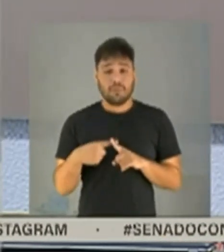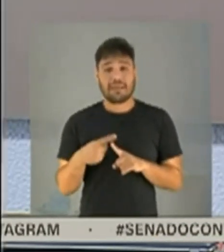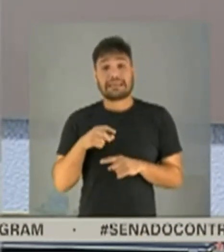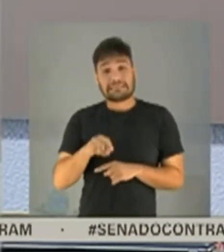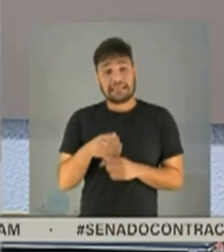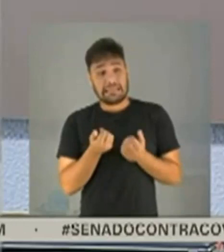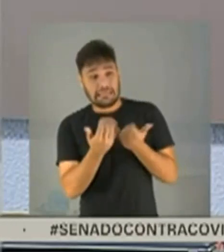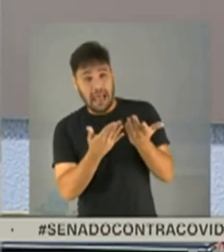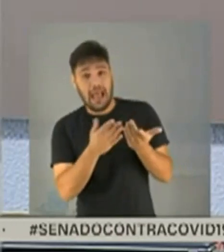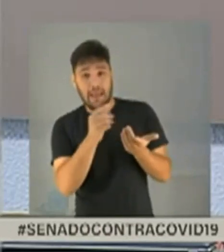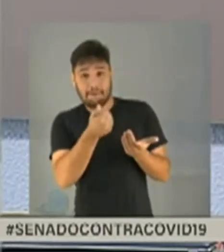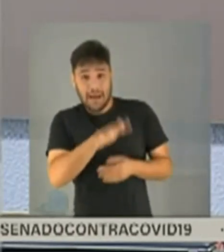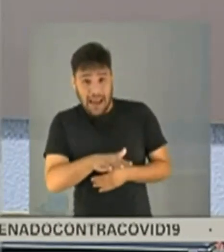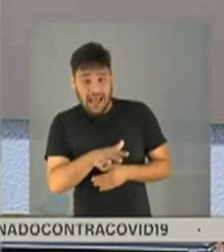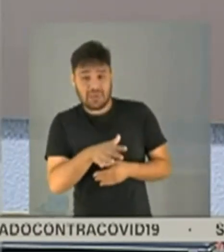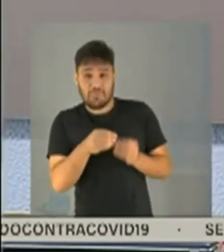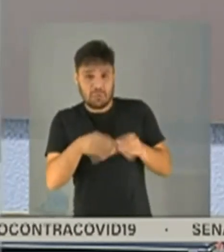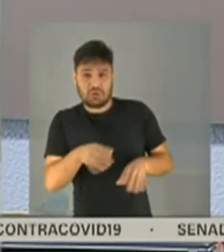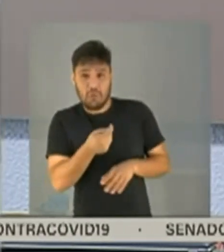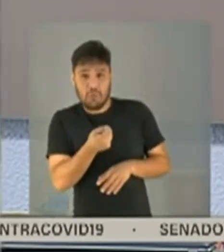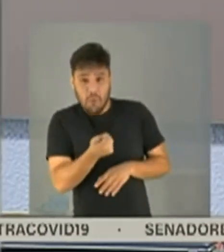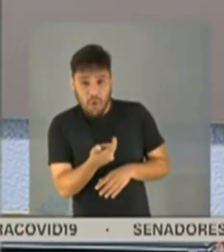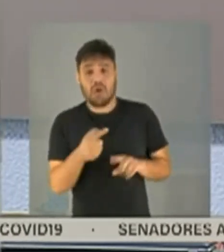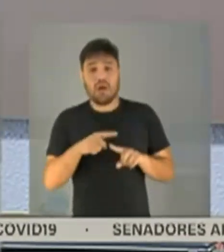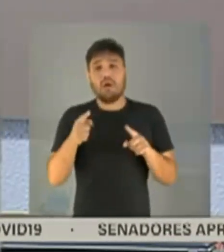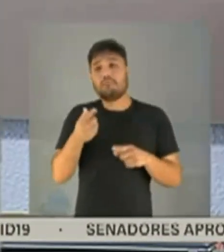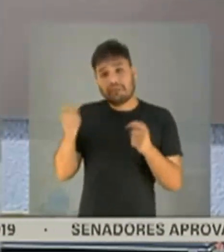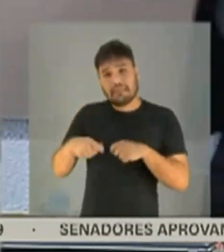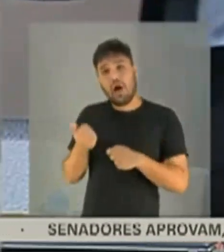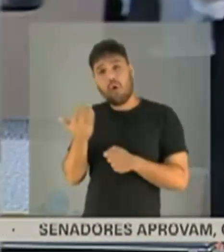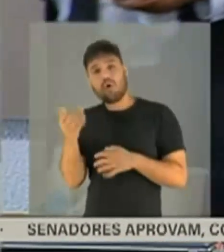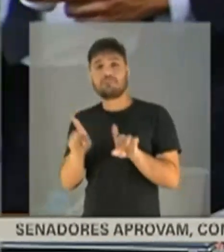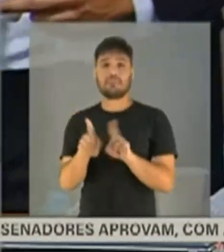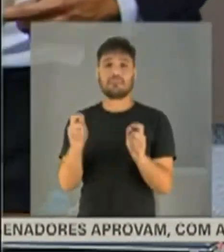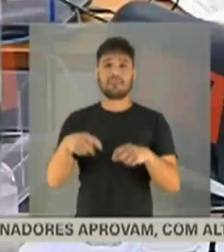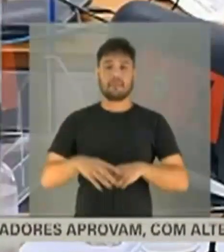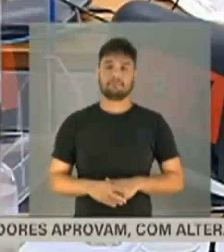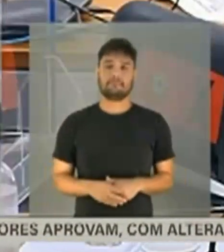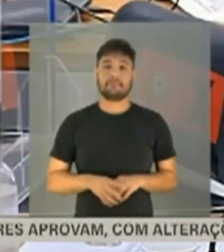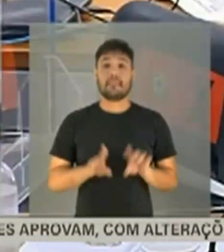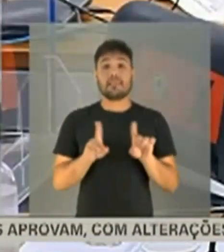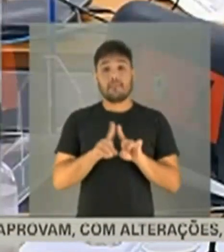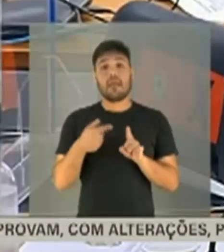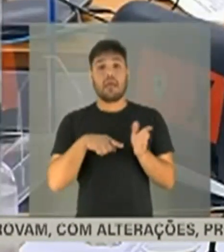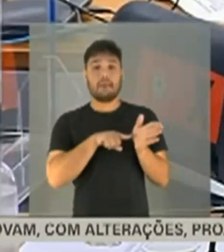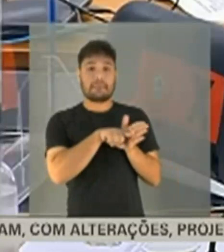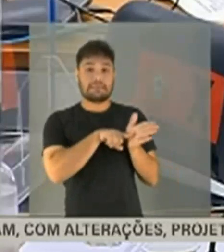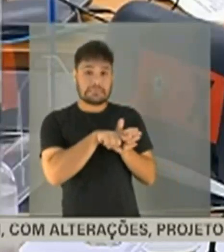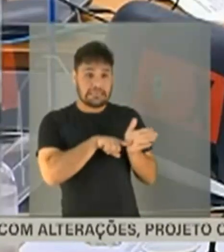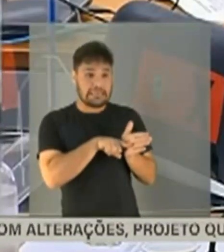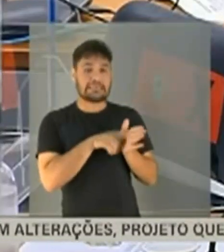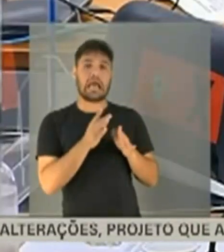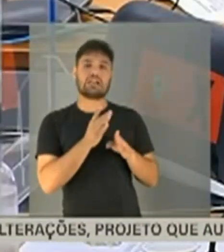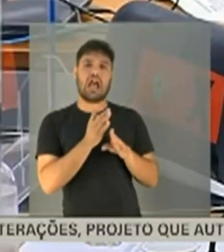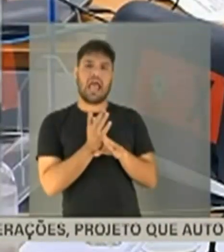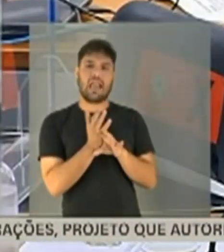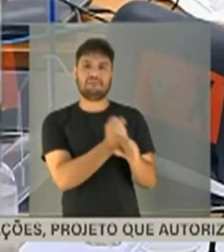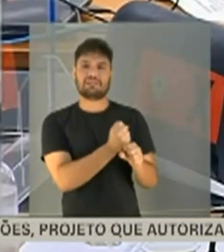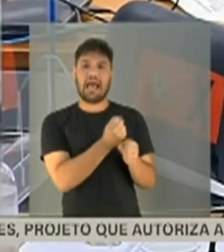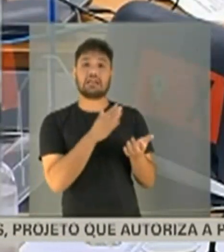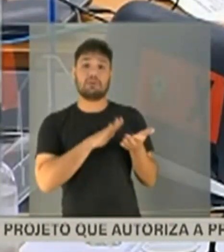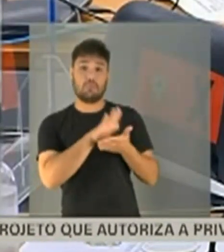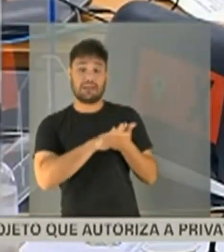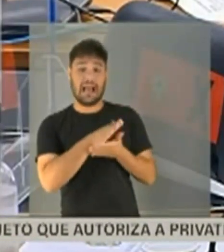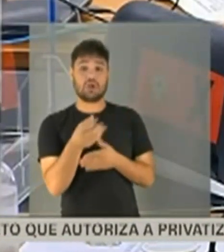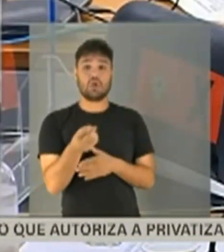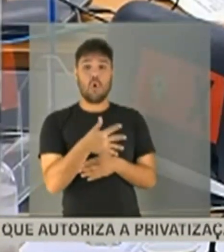dar, é barato, é muito pouco tóxico, o que vai pôr do outro lado para não dar? Perfeito. Inclusive, eu recebi um estudo científico revisado e publicado,